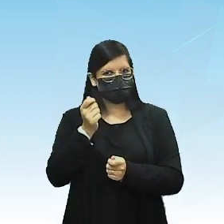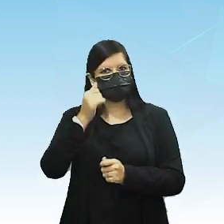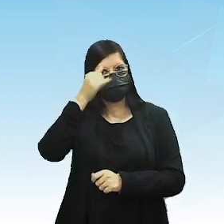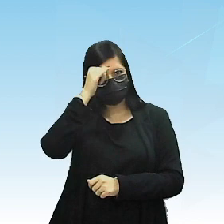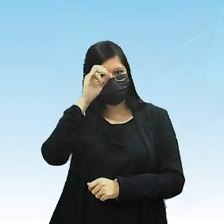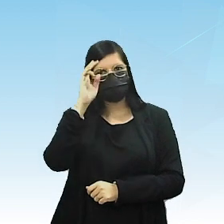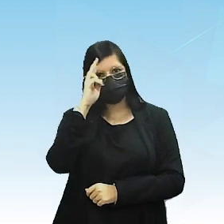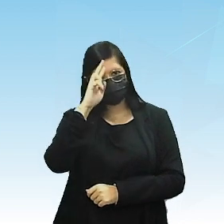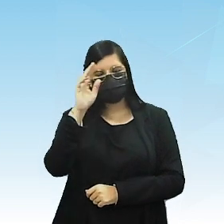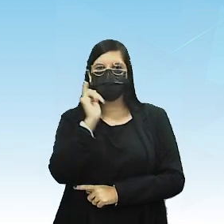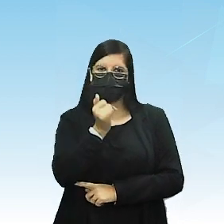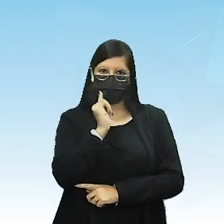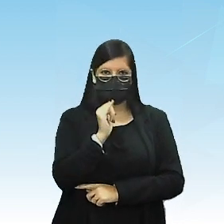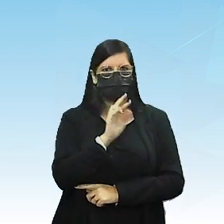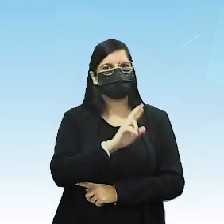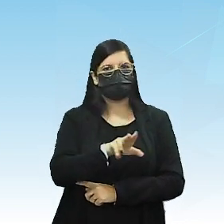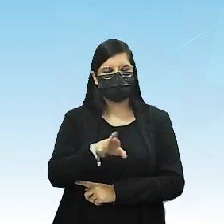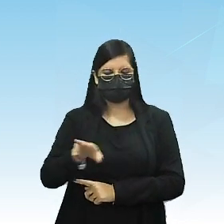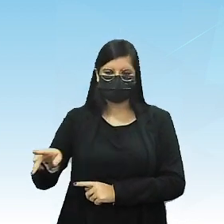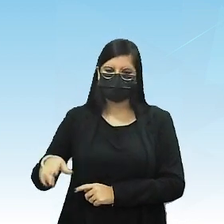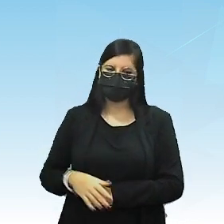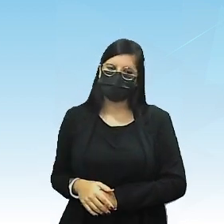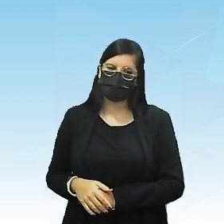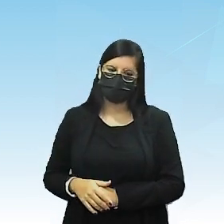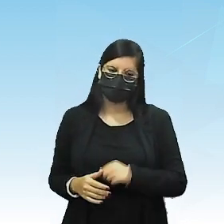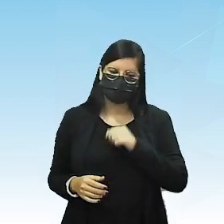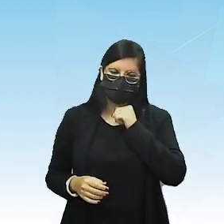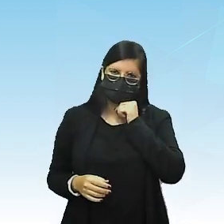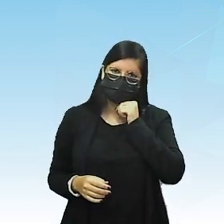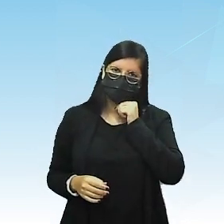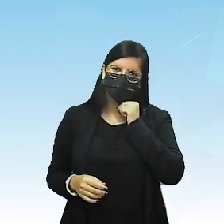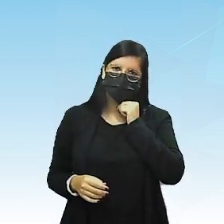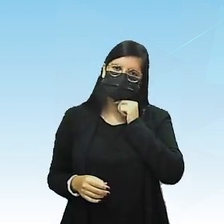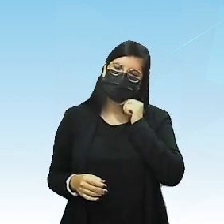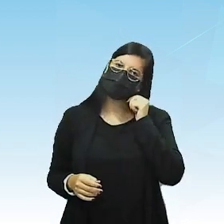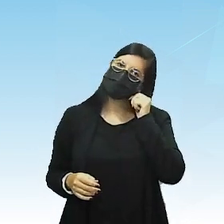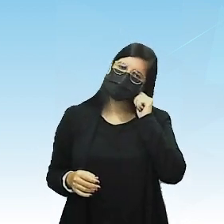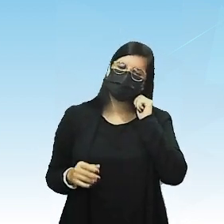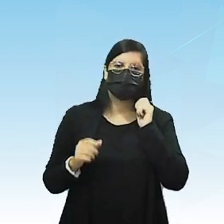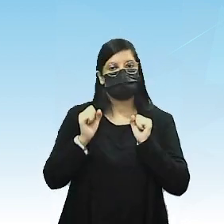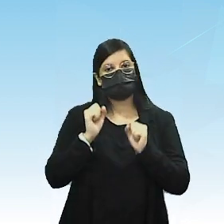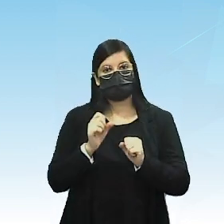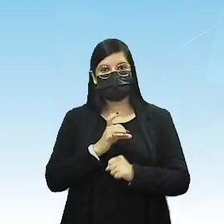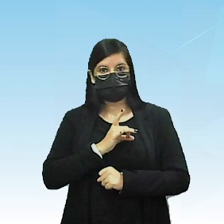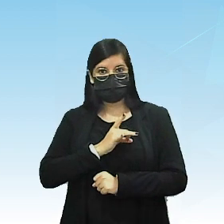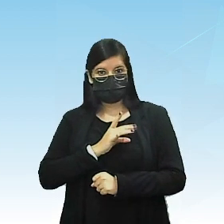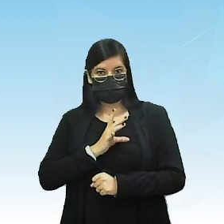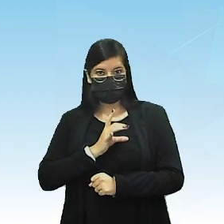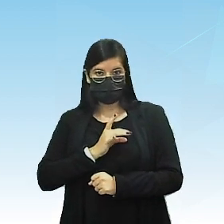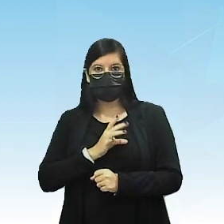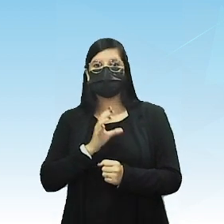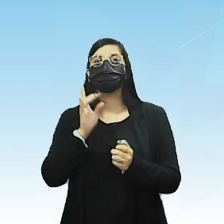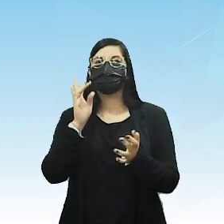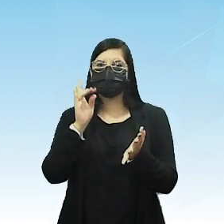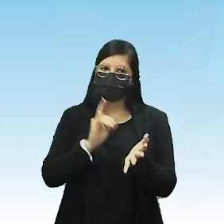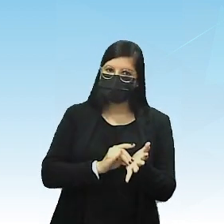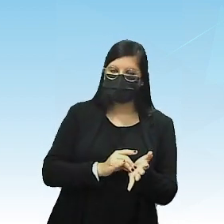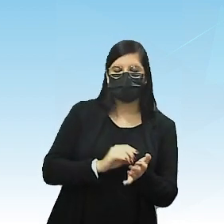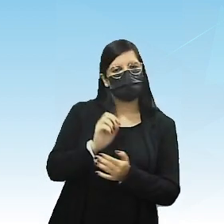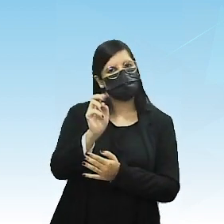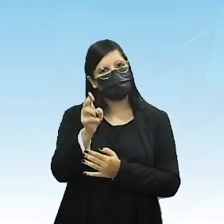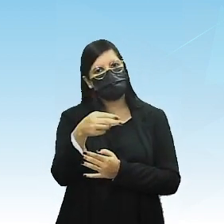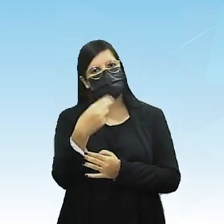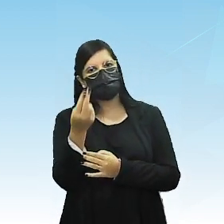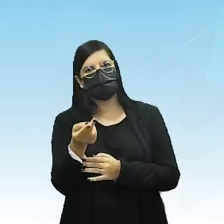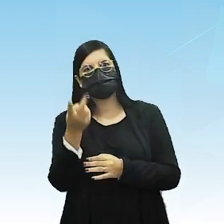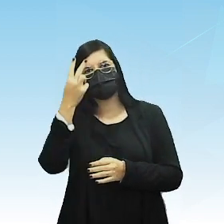né? Enfim, você tem algum que... Aí, enfim, pode ser de um medo legítimo ou de uma história